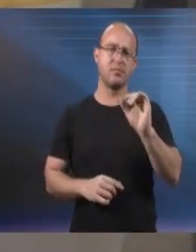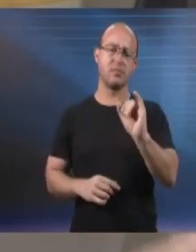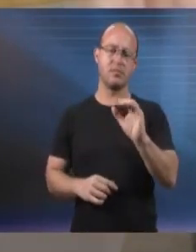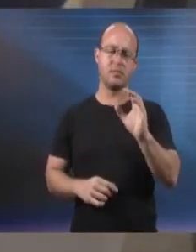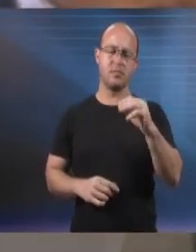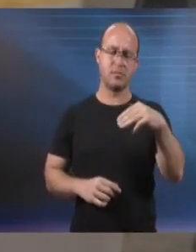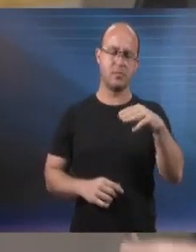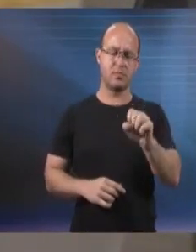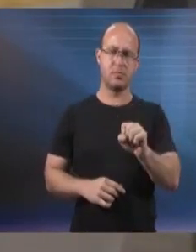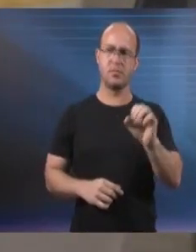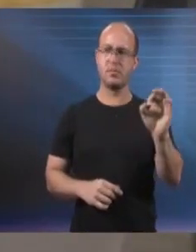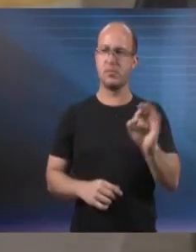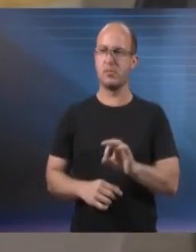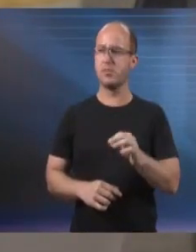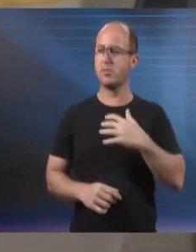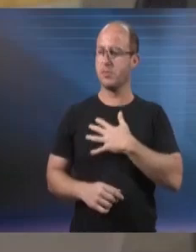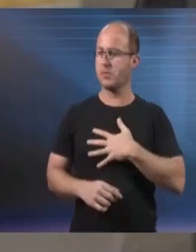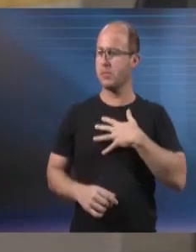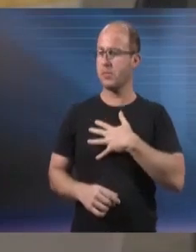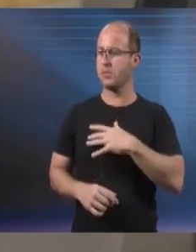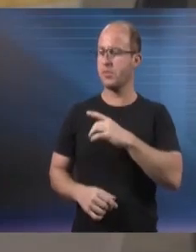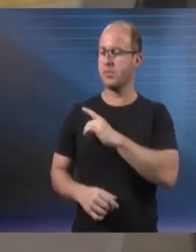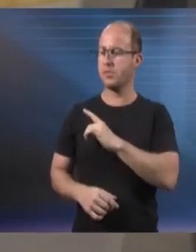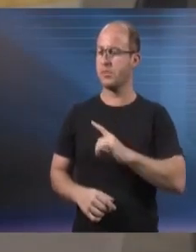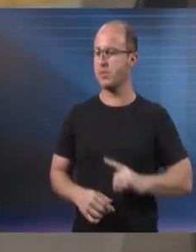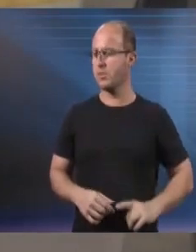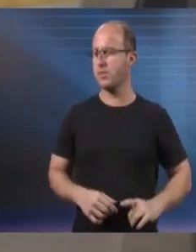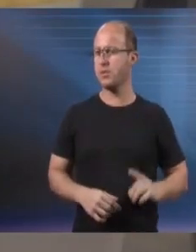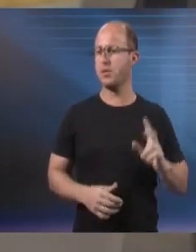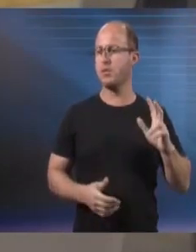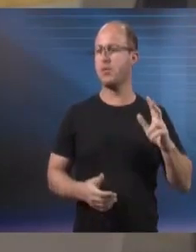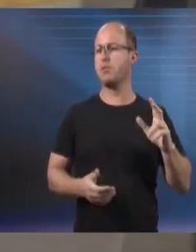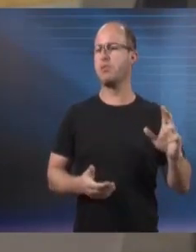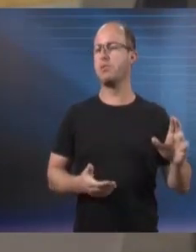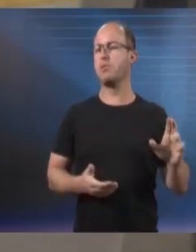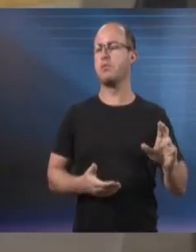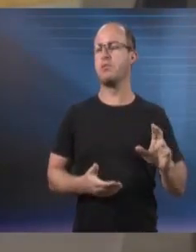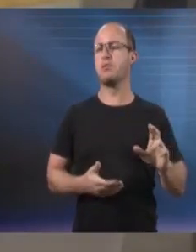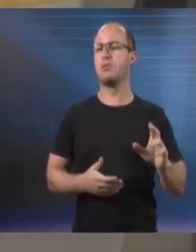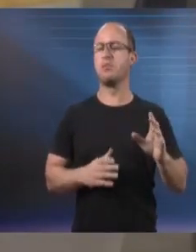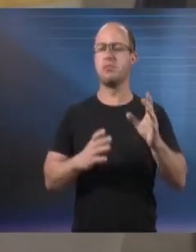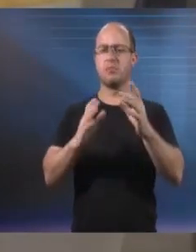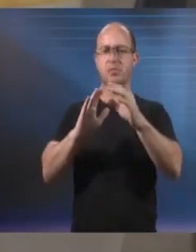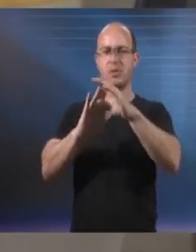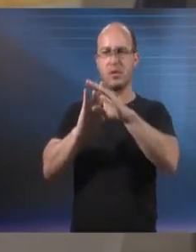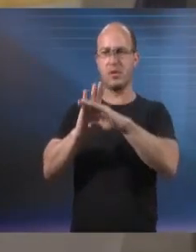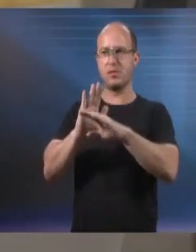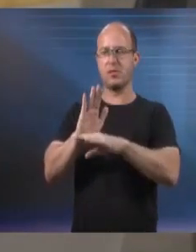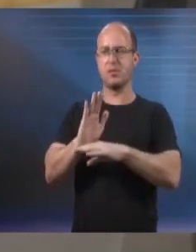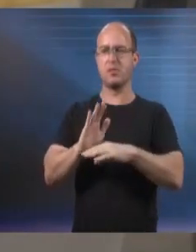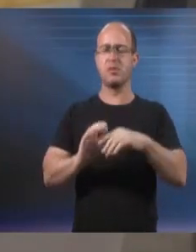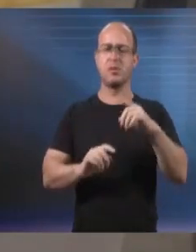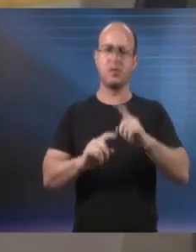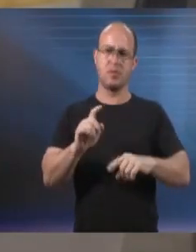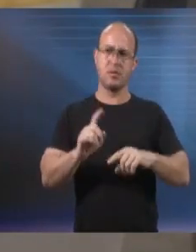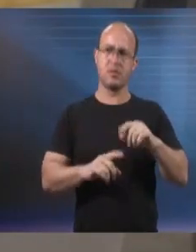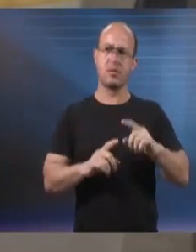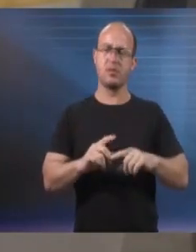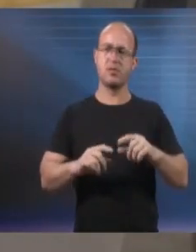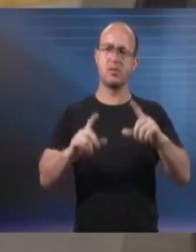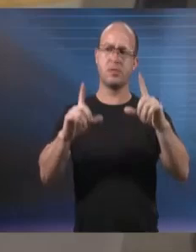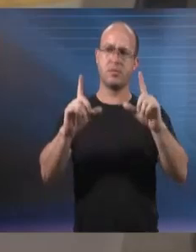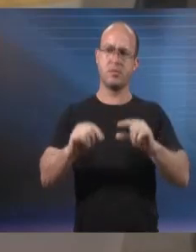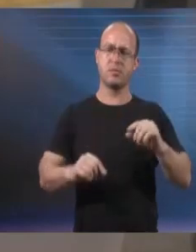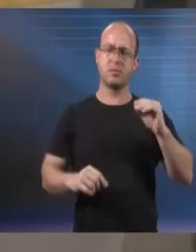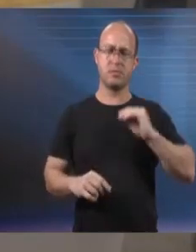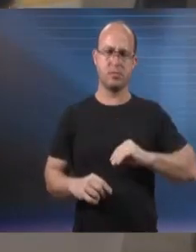ICMS. Eu queria que esses deputados trouxessem aqui uma relação de produtos que baixaram